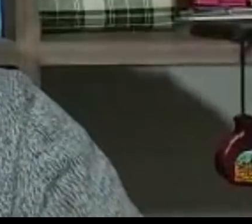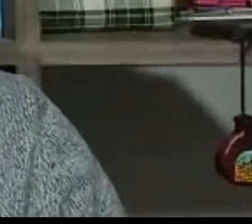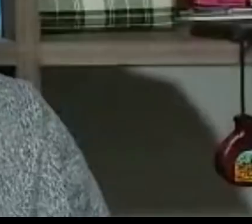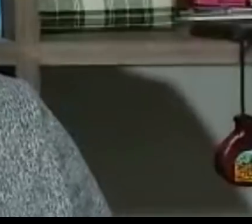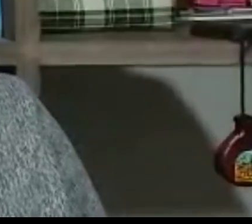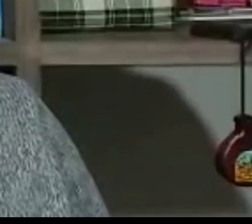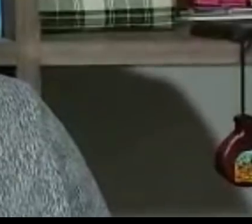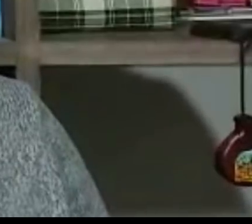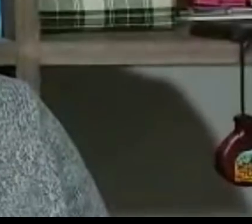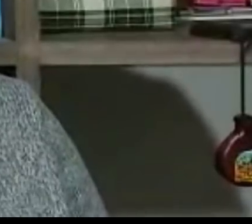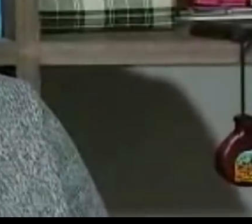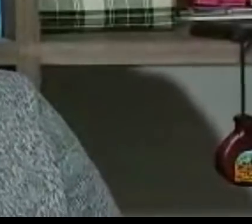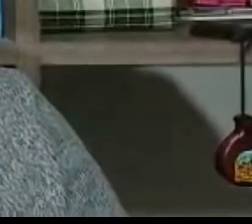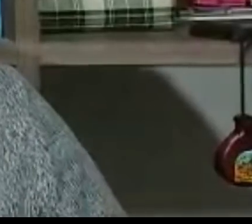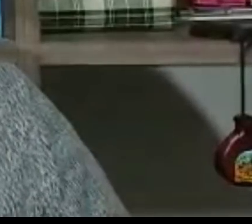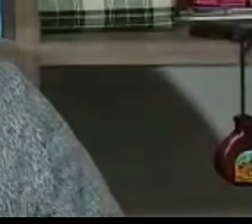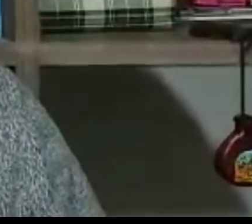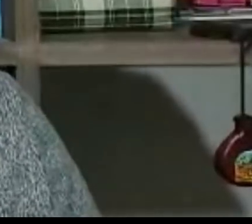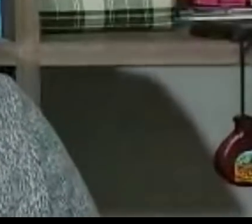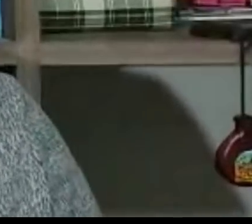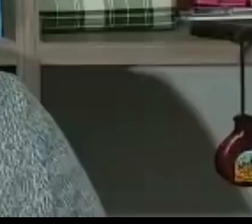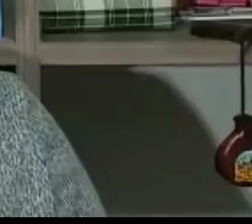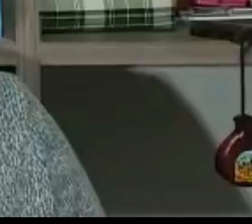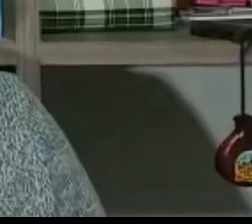começou em Araucária, em